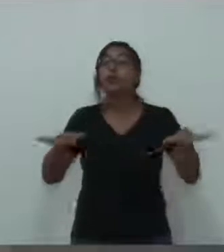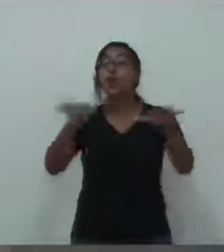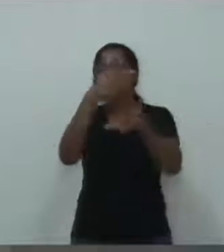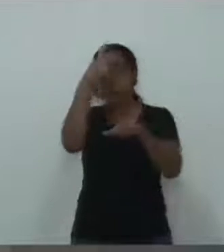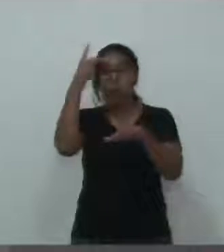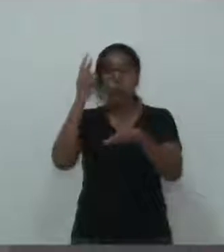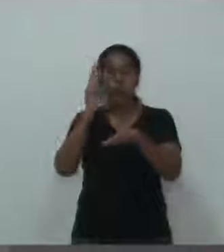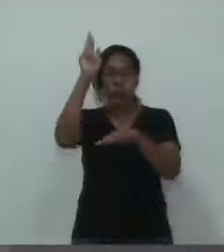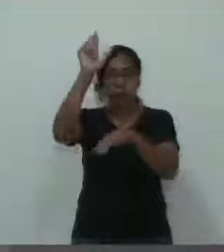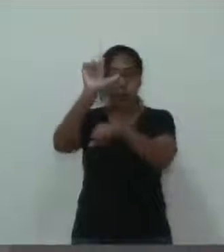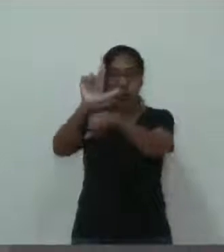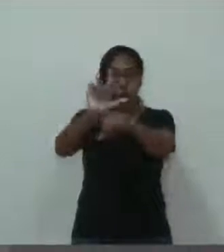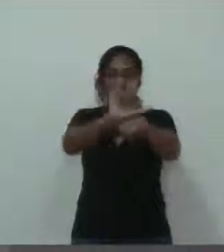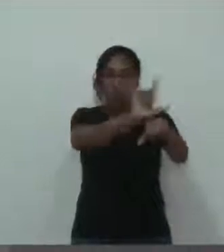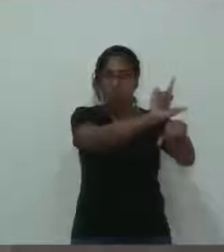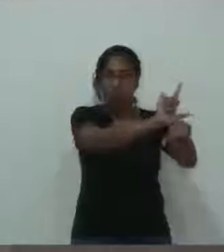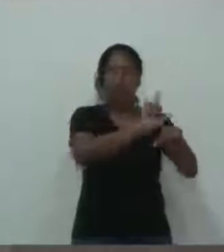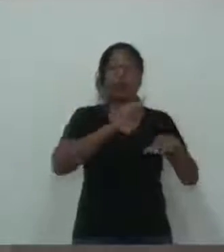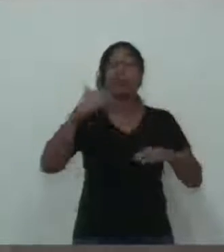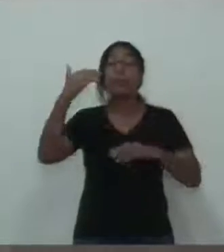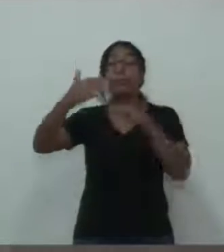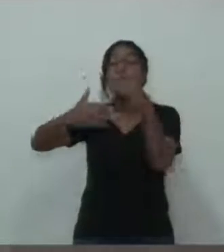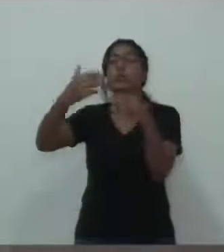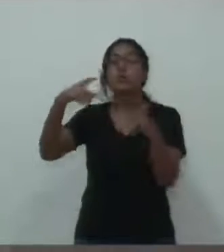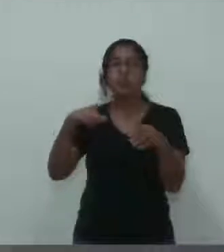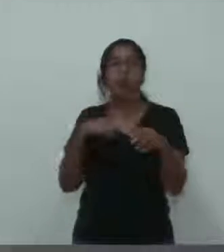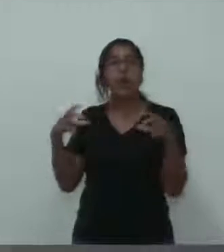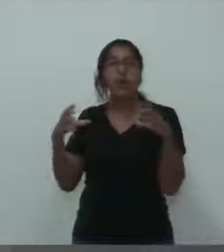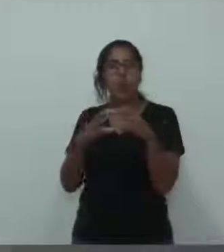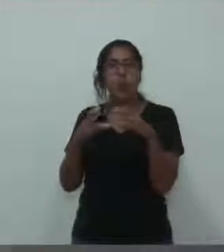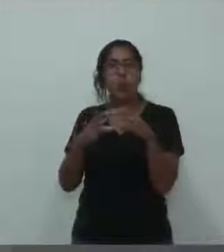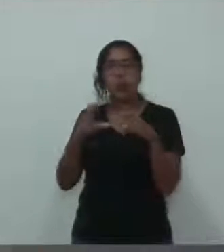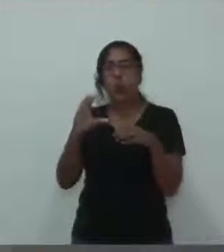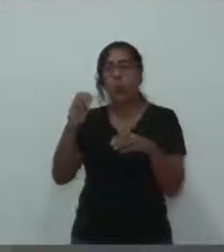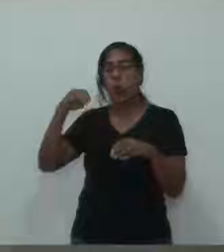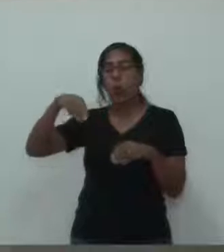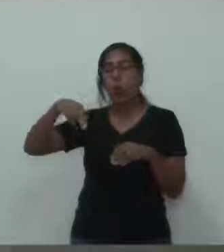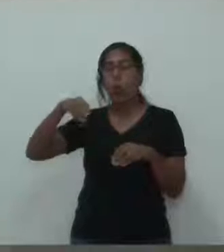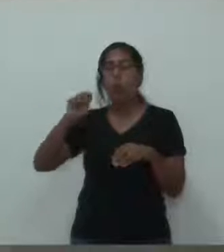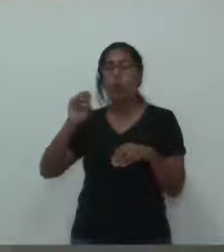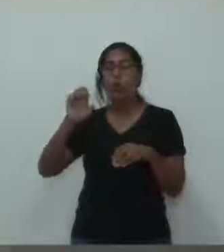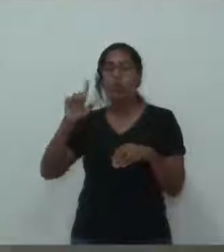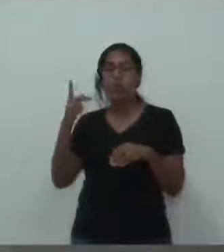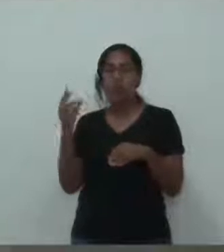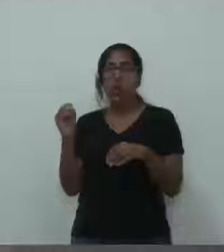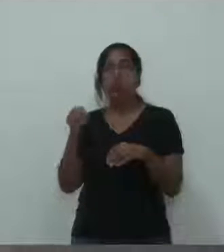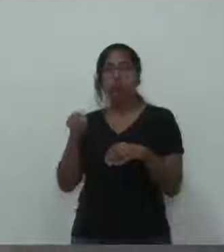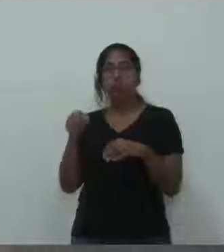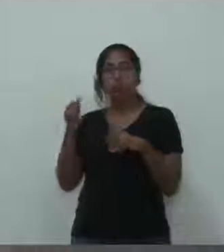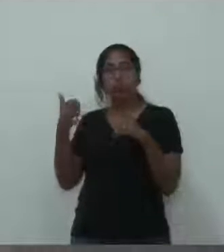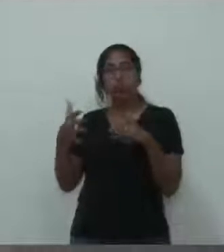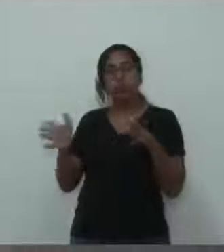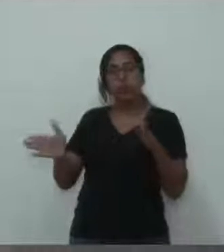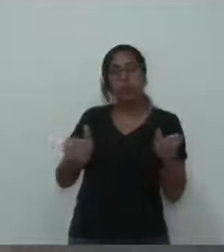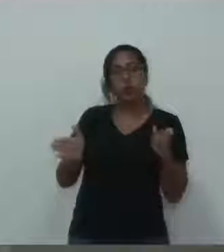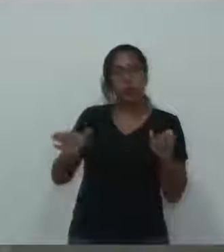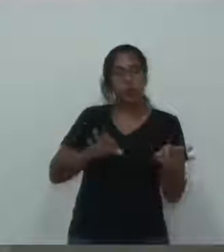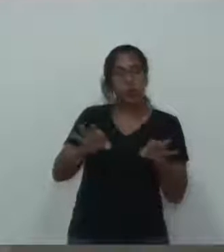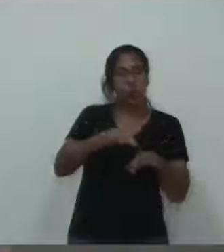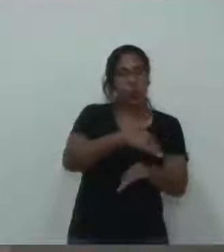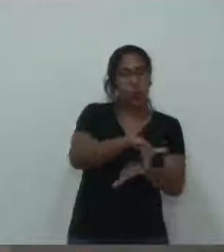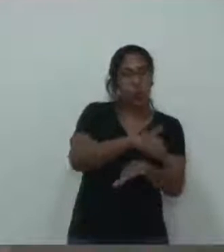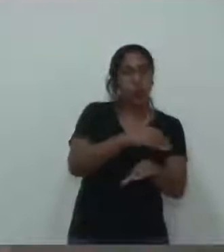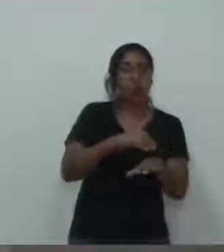o conselho, que vai tratar toda a mobilidade, mas aqui é estritamente relativamente à questão do centro. Então, até um pedido de